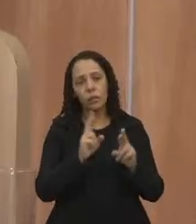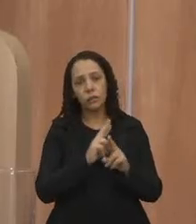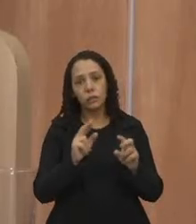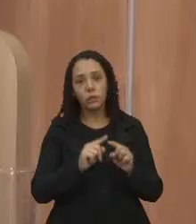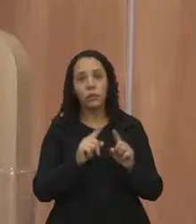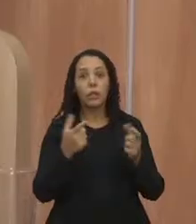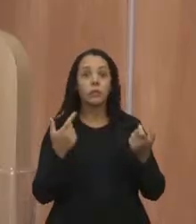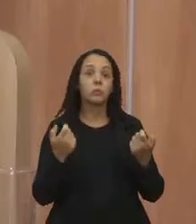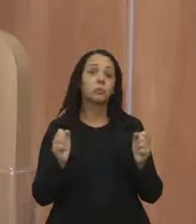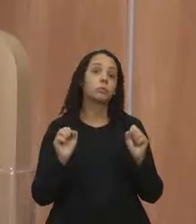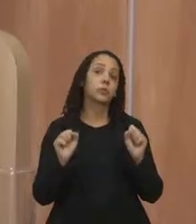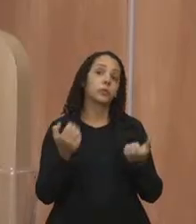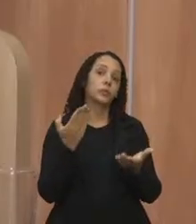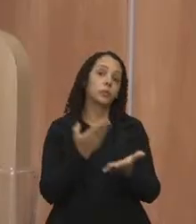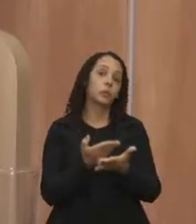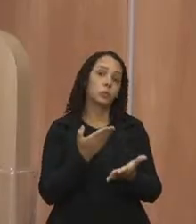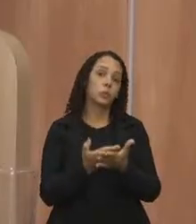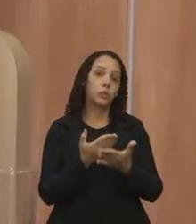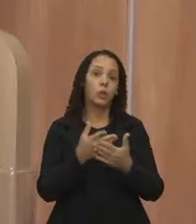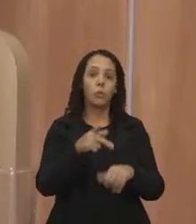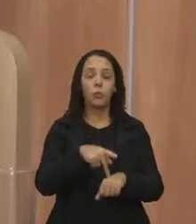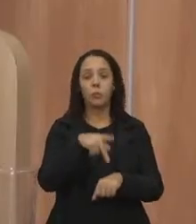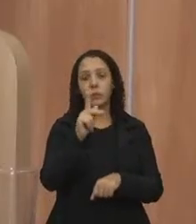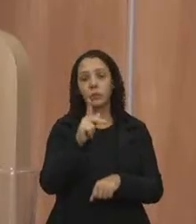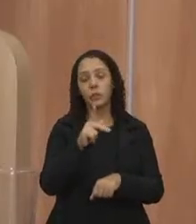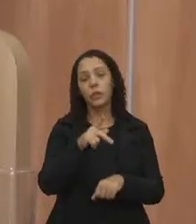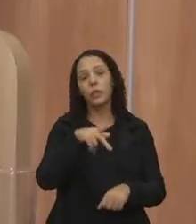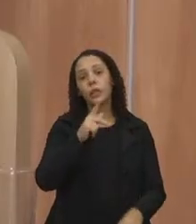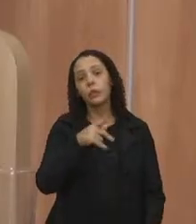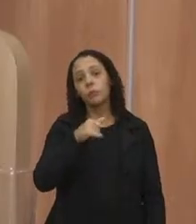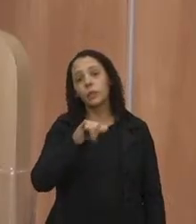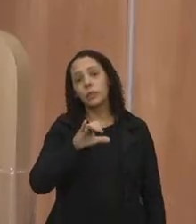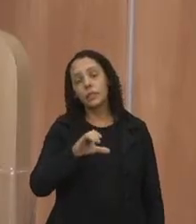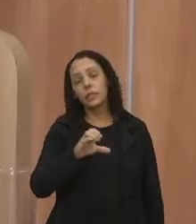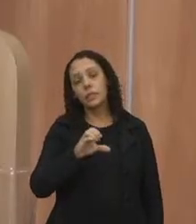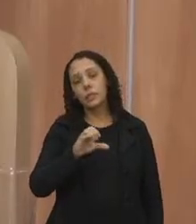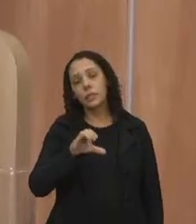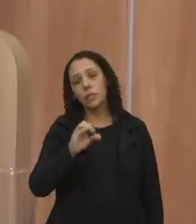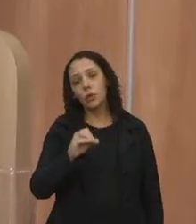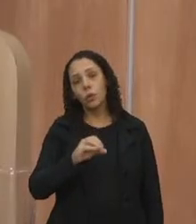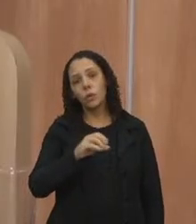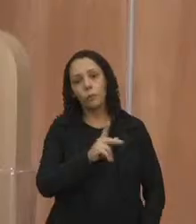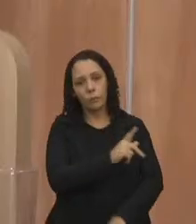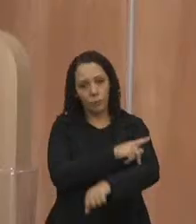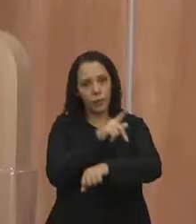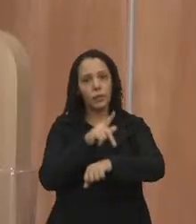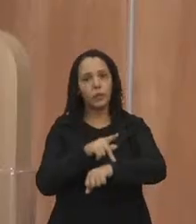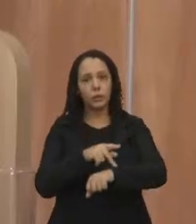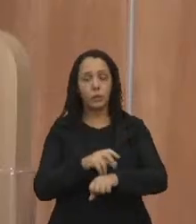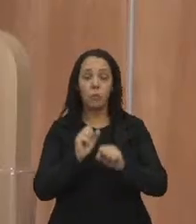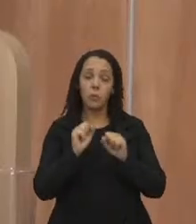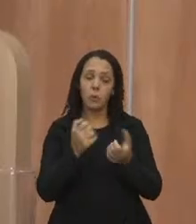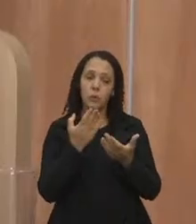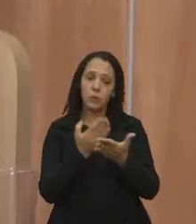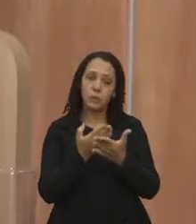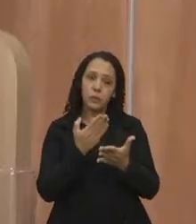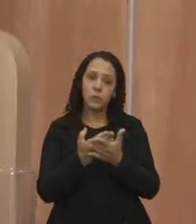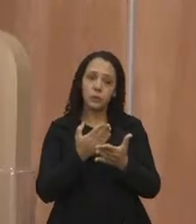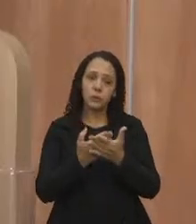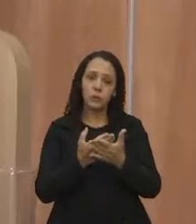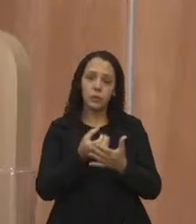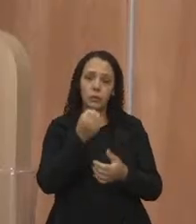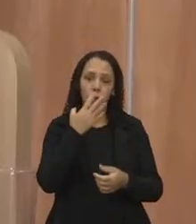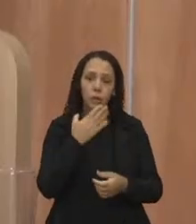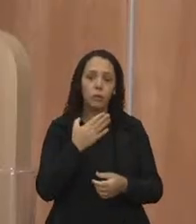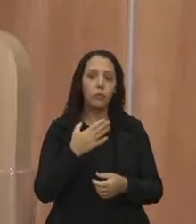poderia estudar uma pós em psicopedagogia, poderia ser estudada. Eu acho que vale a pena